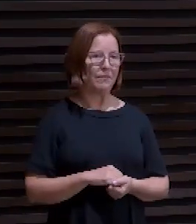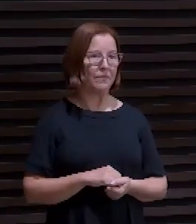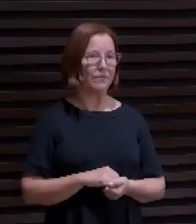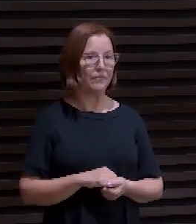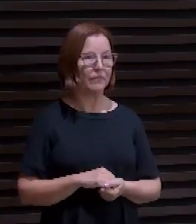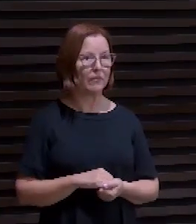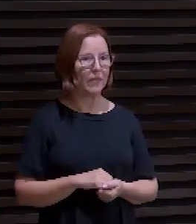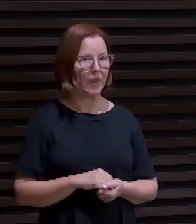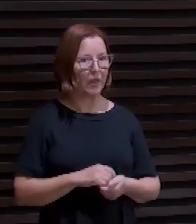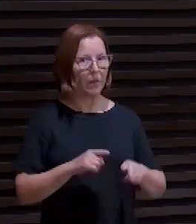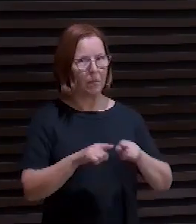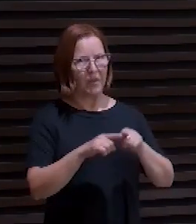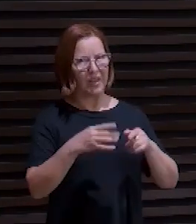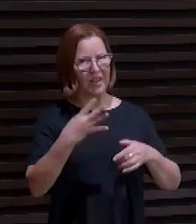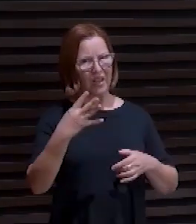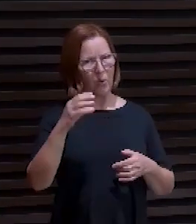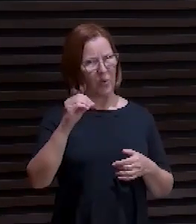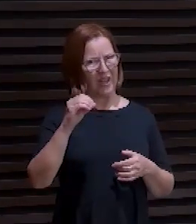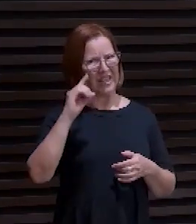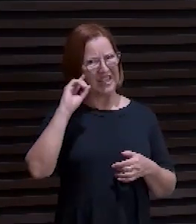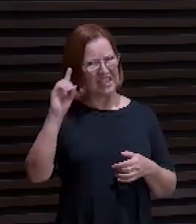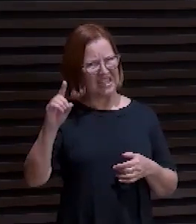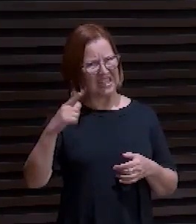Agora, 40 dias sem comer.